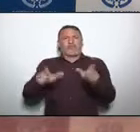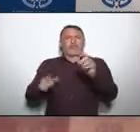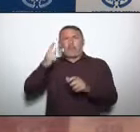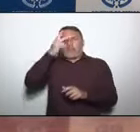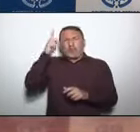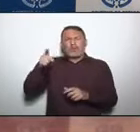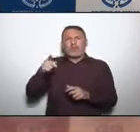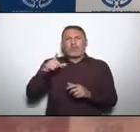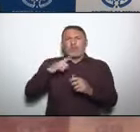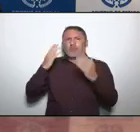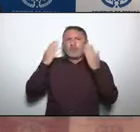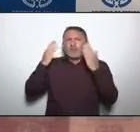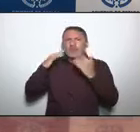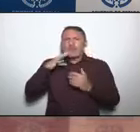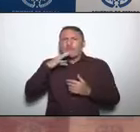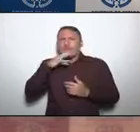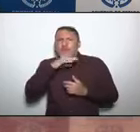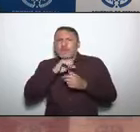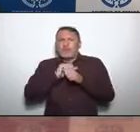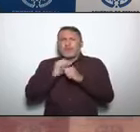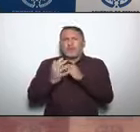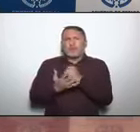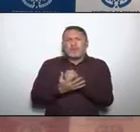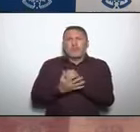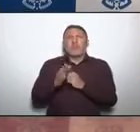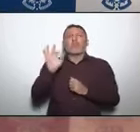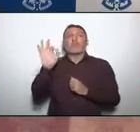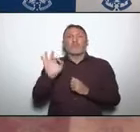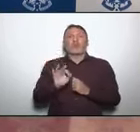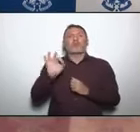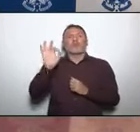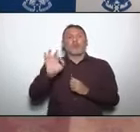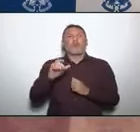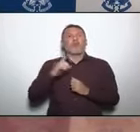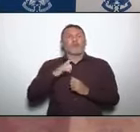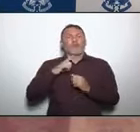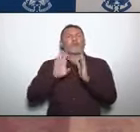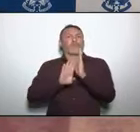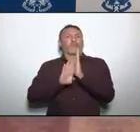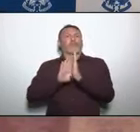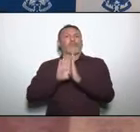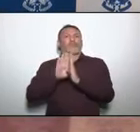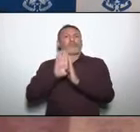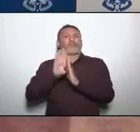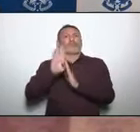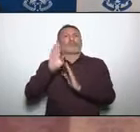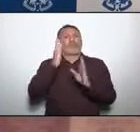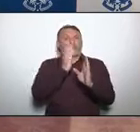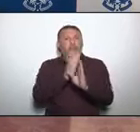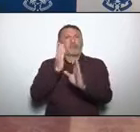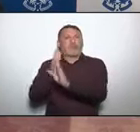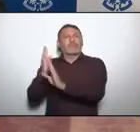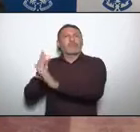suspeitas, o percentual de positivo cresceu muito nesses últimos dias. Vocês também